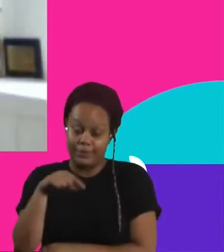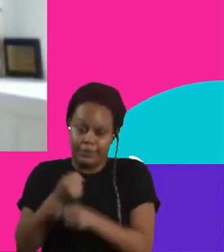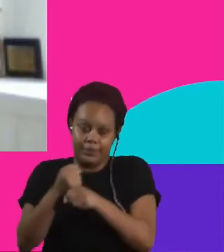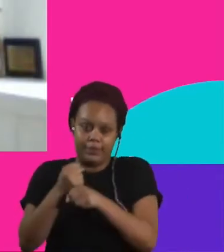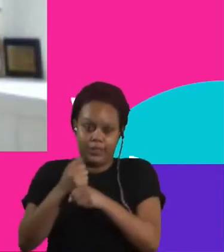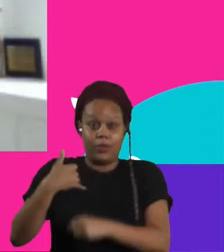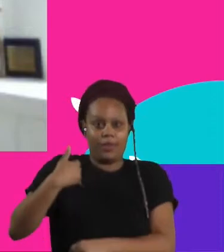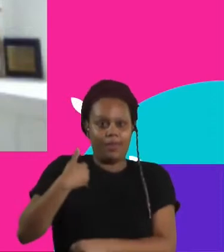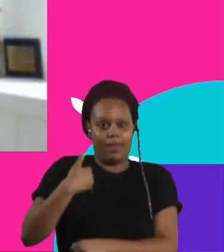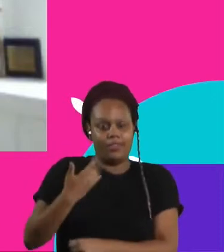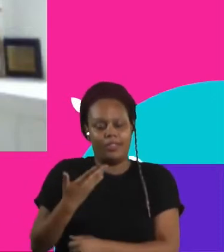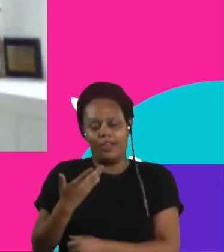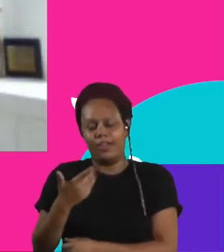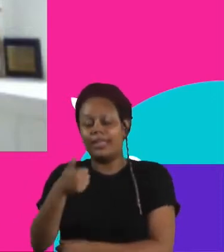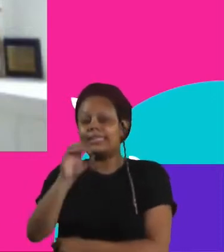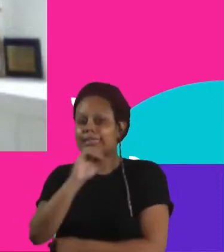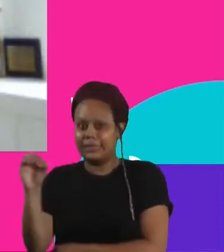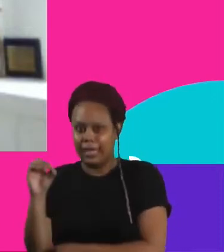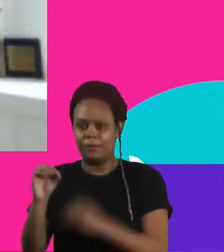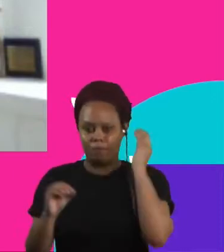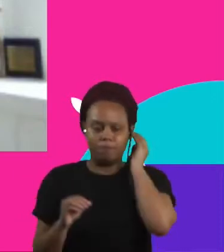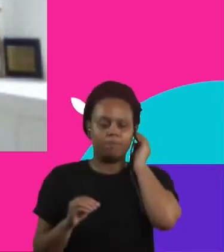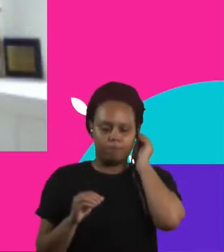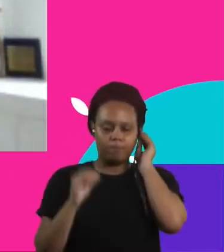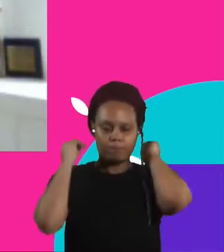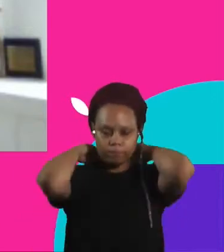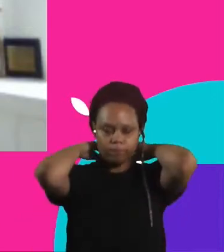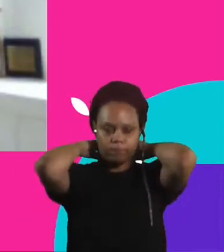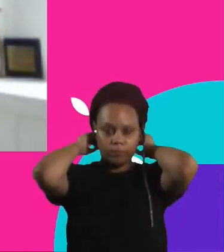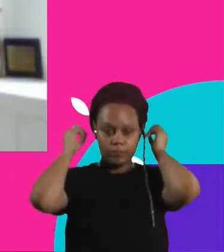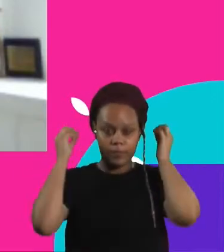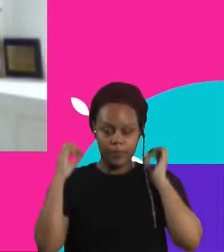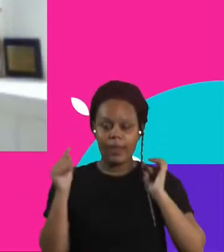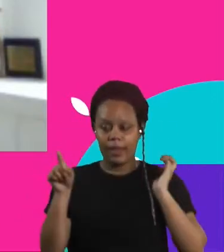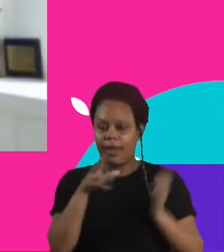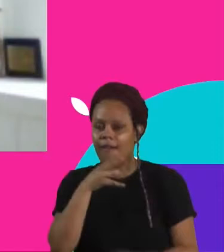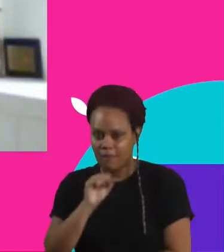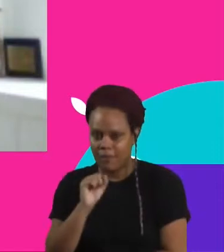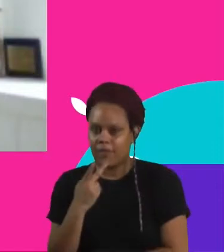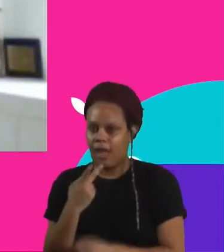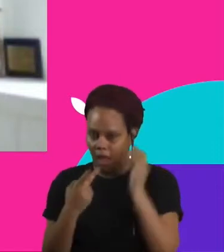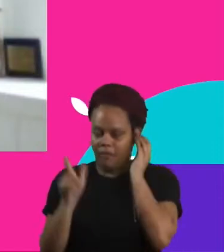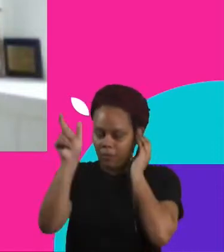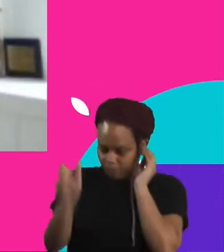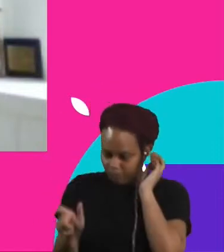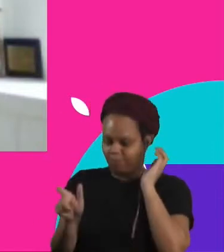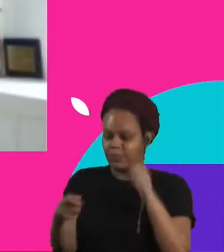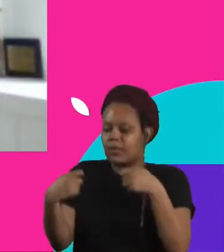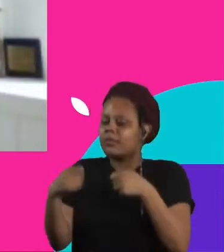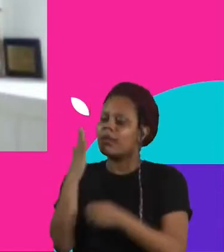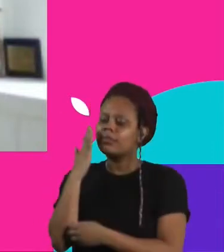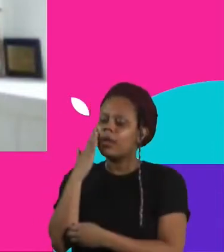mas ele continua muito atual, porque ele dizia que um cidadão deve ser capaz de ler o mundo em que